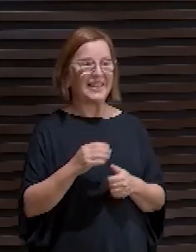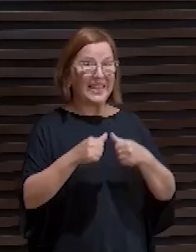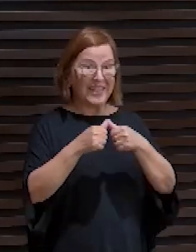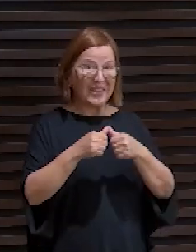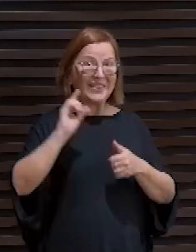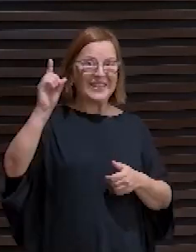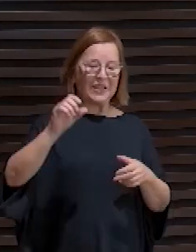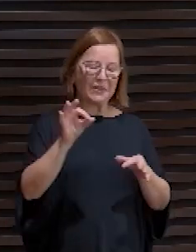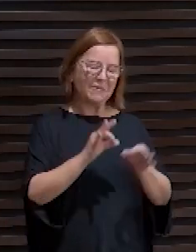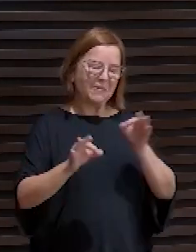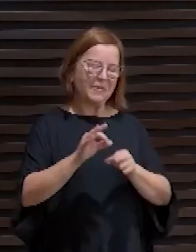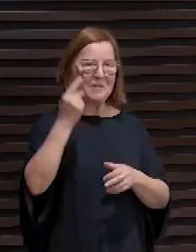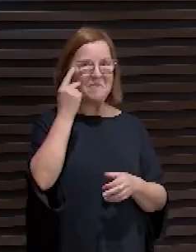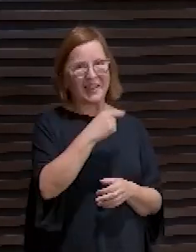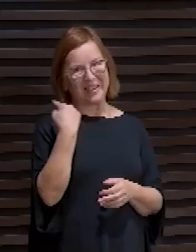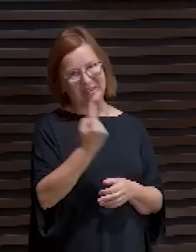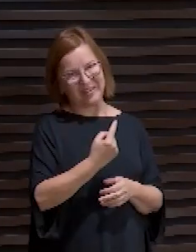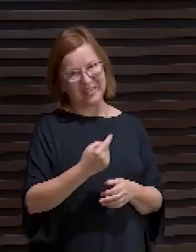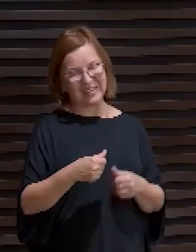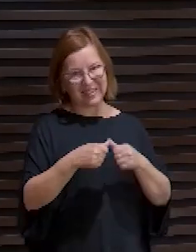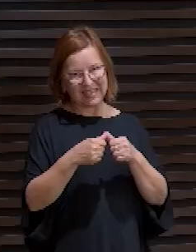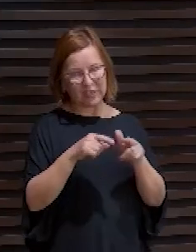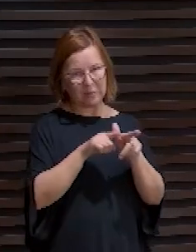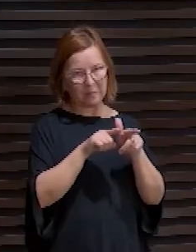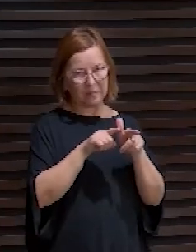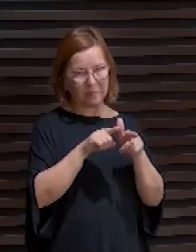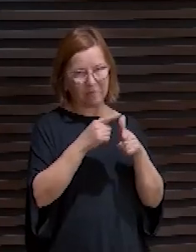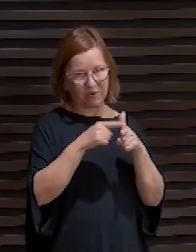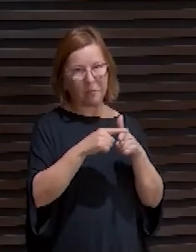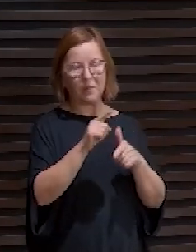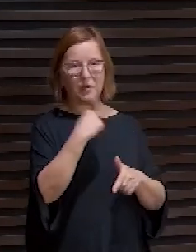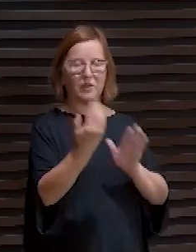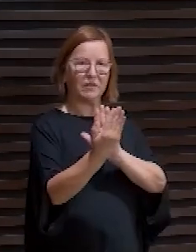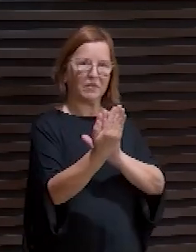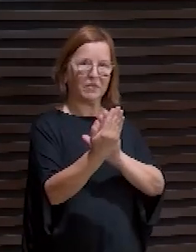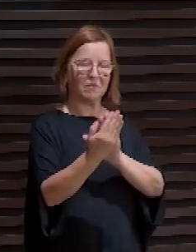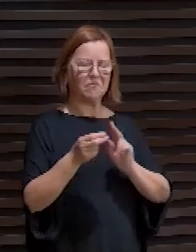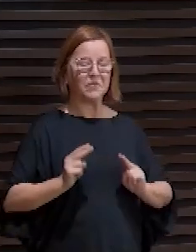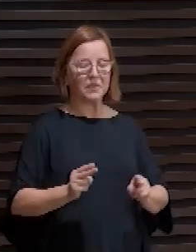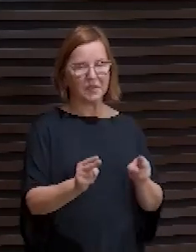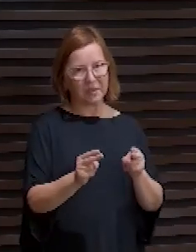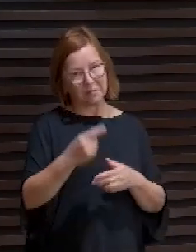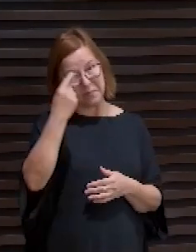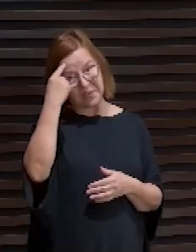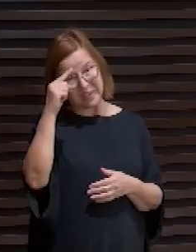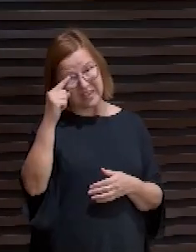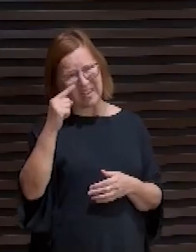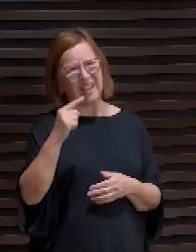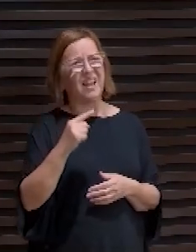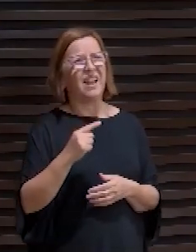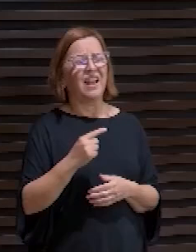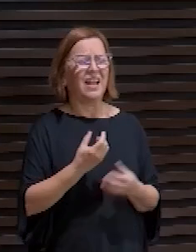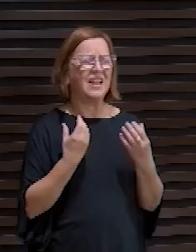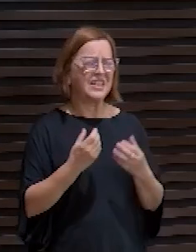Então, essa questão que nós enfrentamos constantemente é a ideia de que nós conseguimos viver sozinhos. E